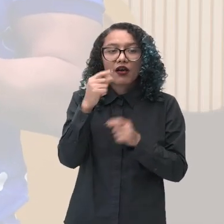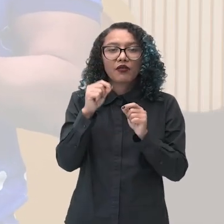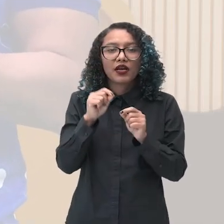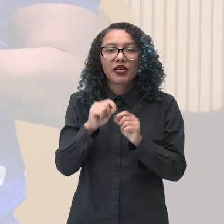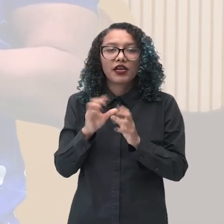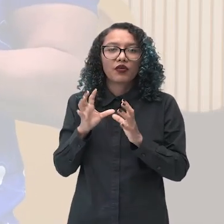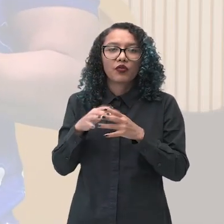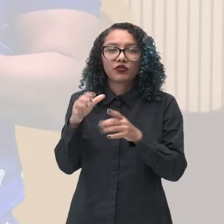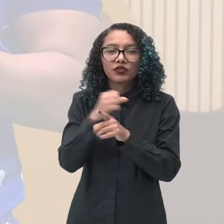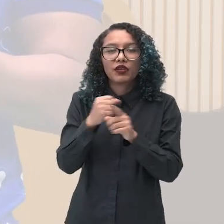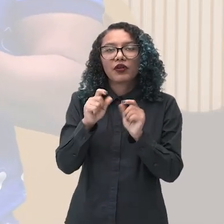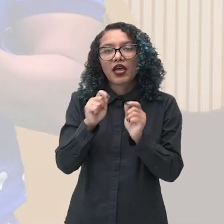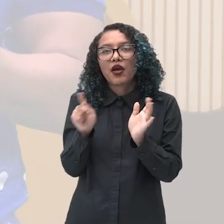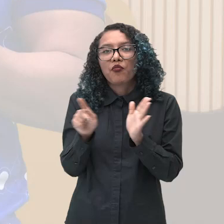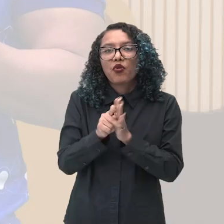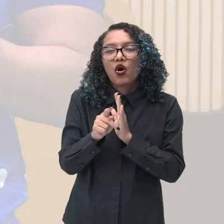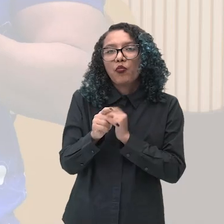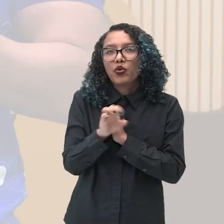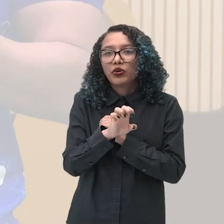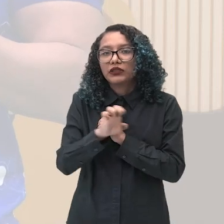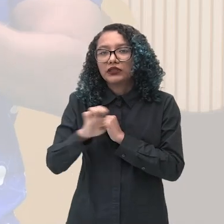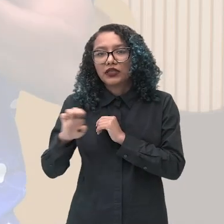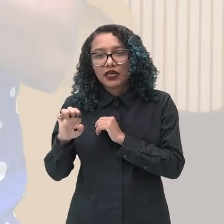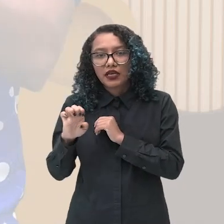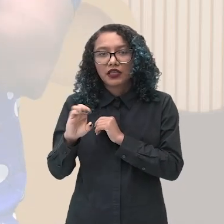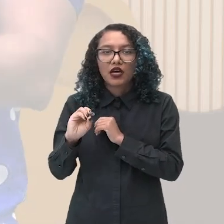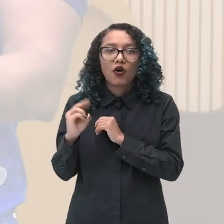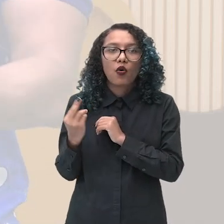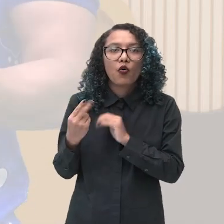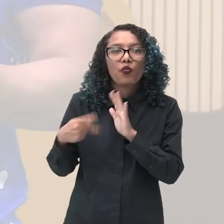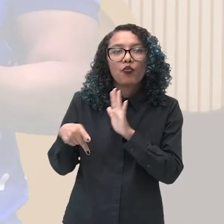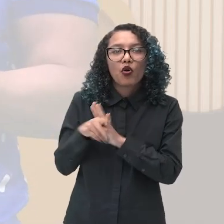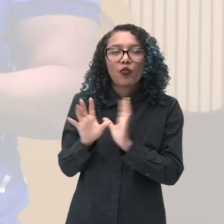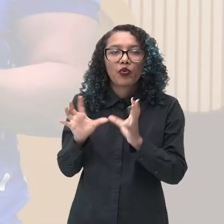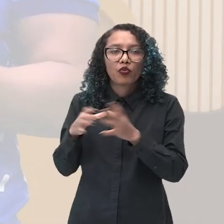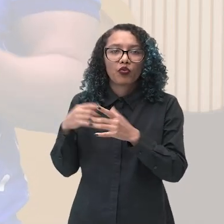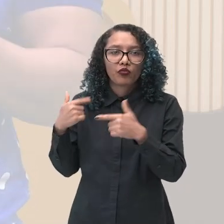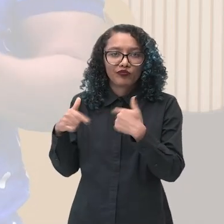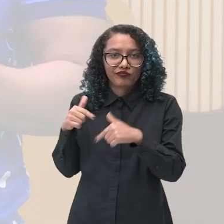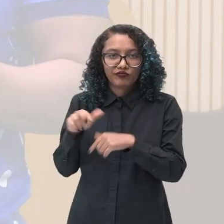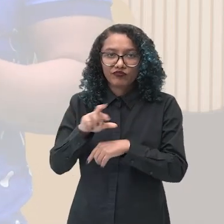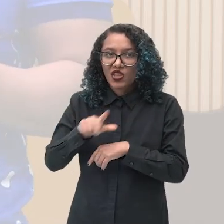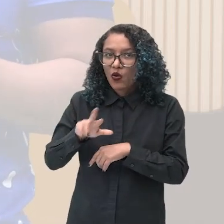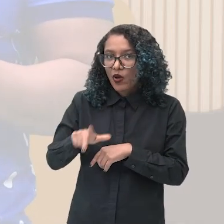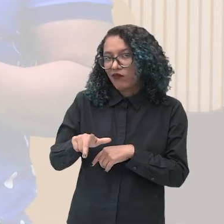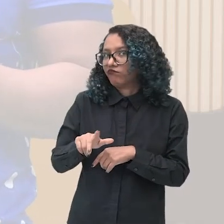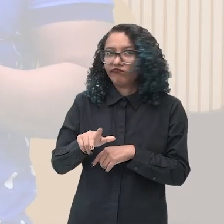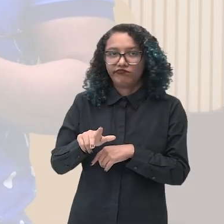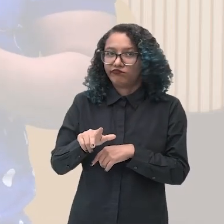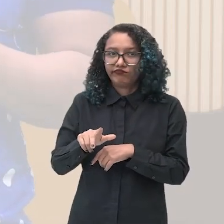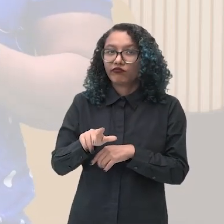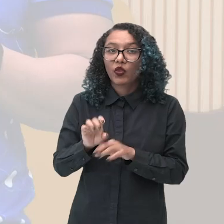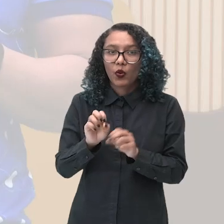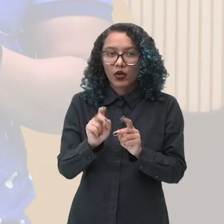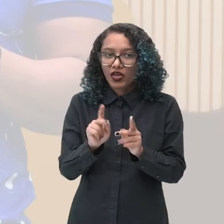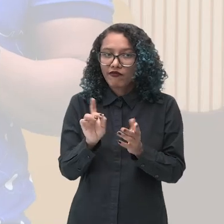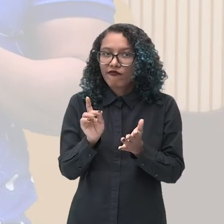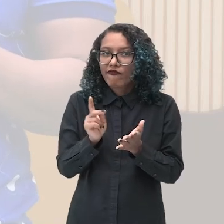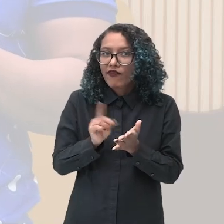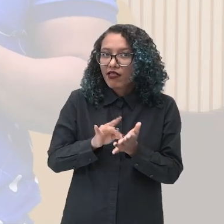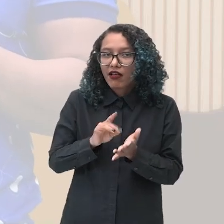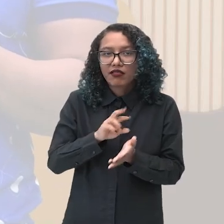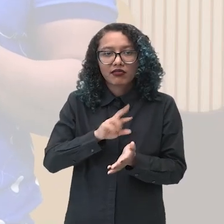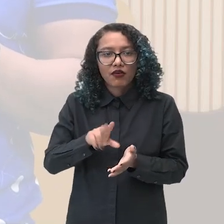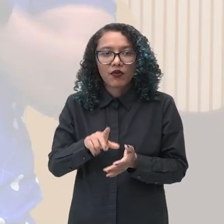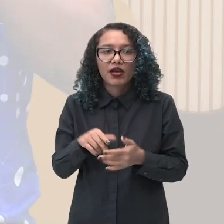algo de esquerda ou é algo da classe trabalhadora, por assim dizer. E não é verdade, tá, turma? Aqui nesses tipos